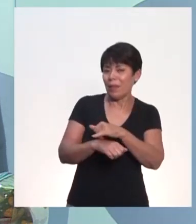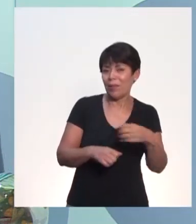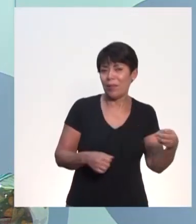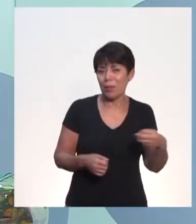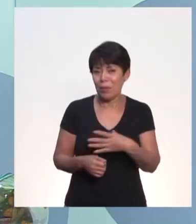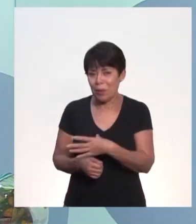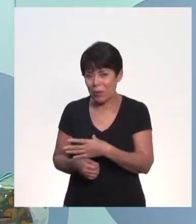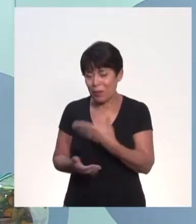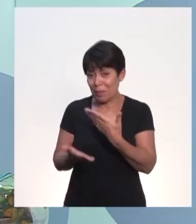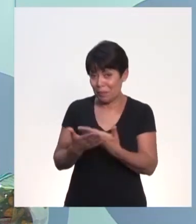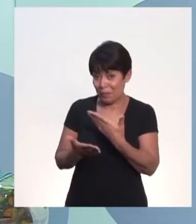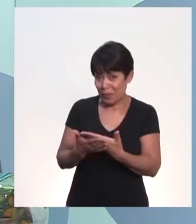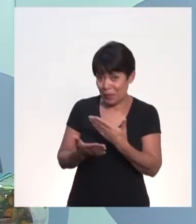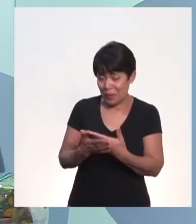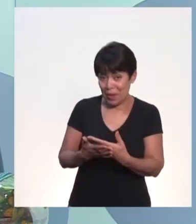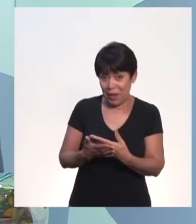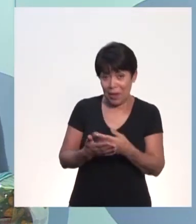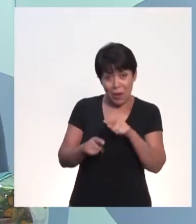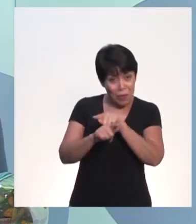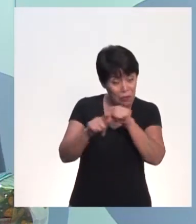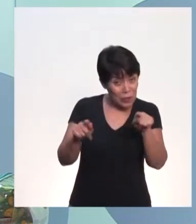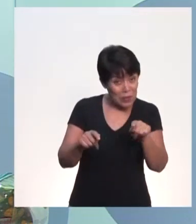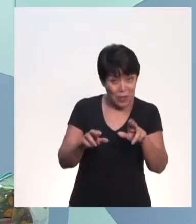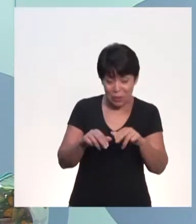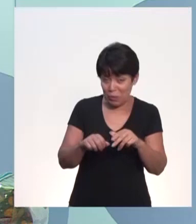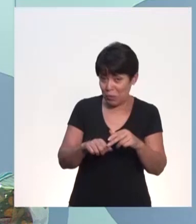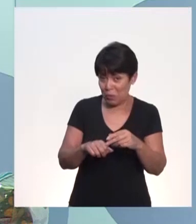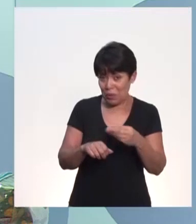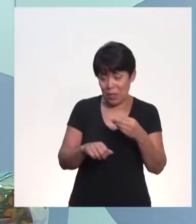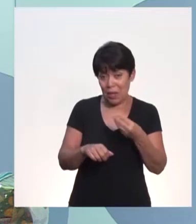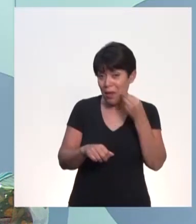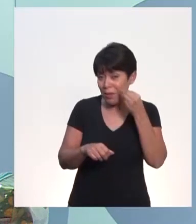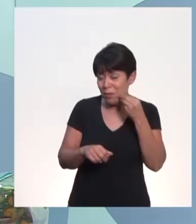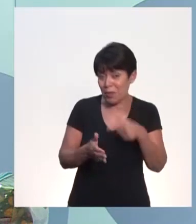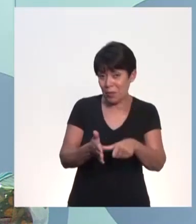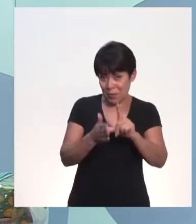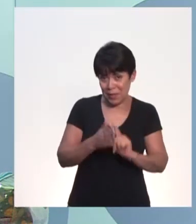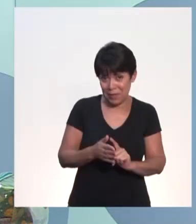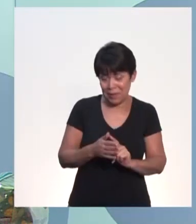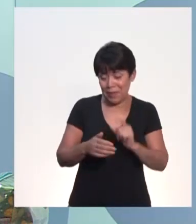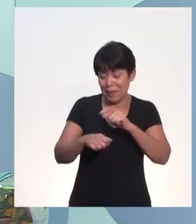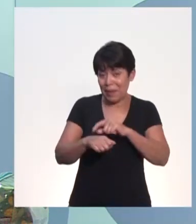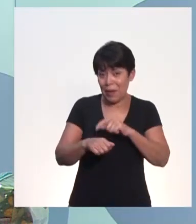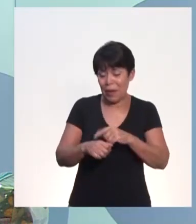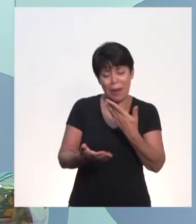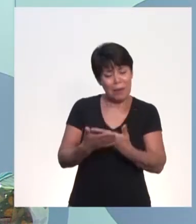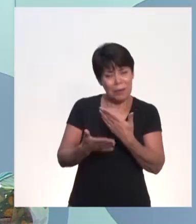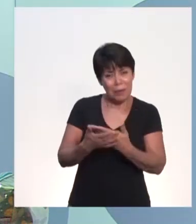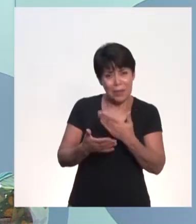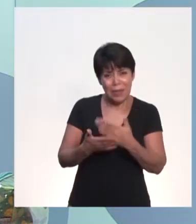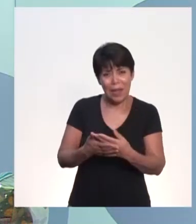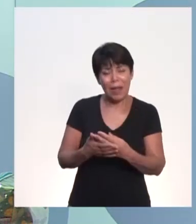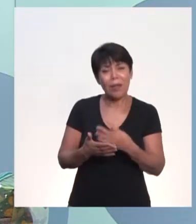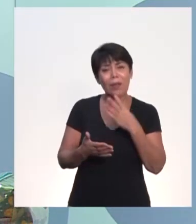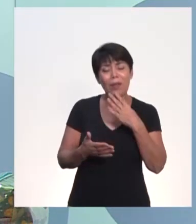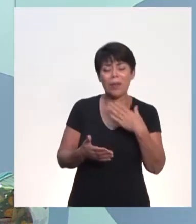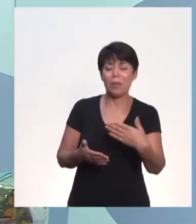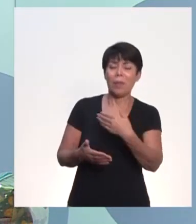nova, que vocês não estão habituados a utilizar, quando vocês quiserem estudar e aprofundar algo novo na vida de